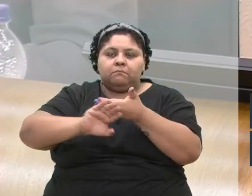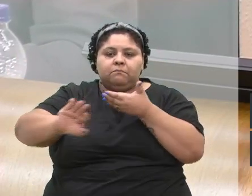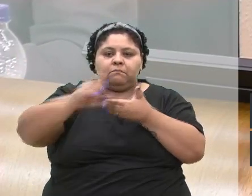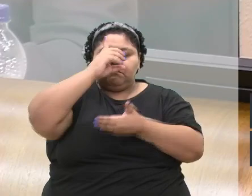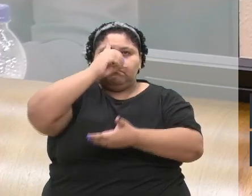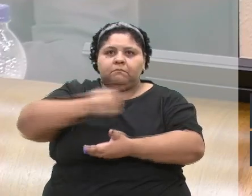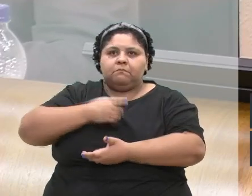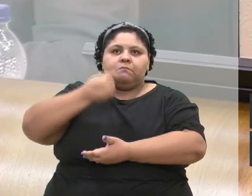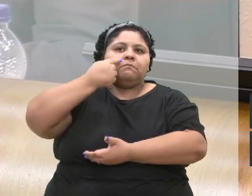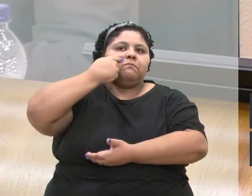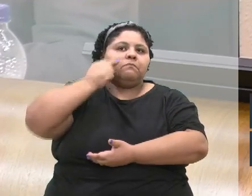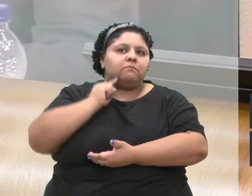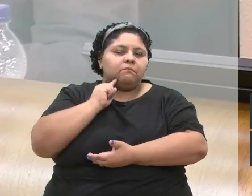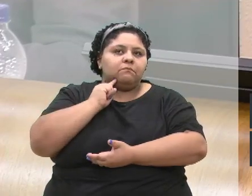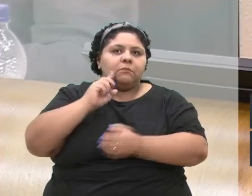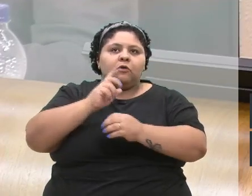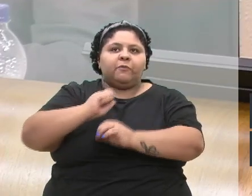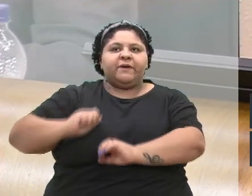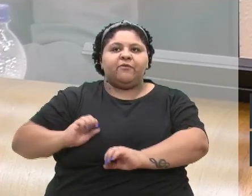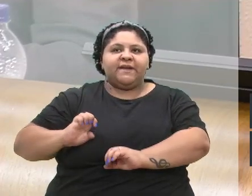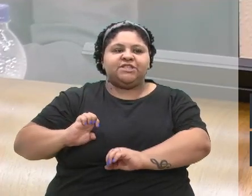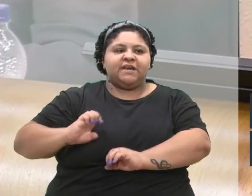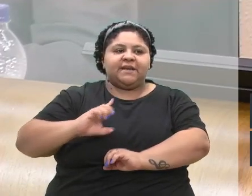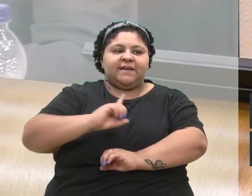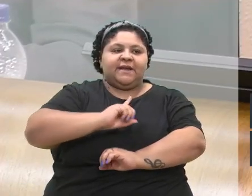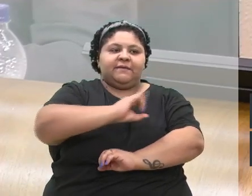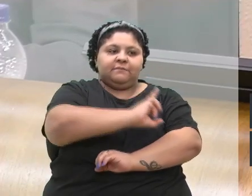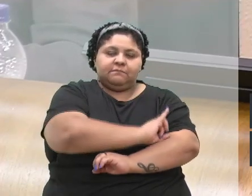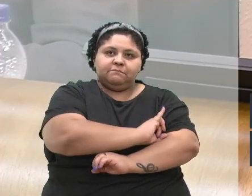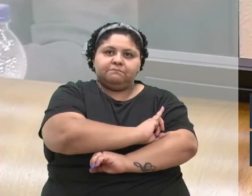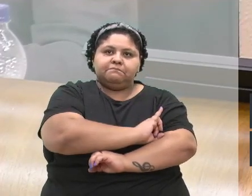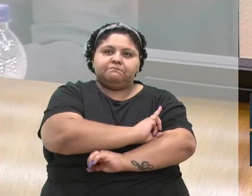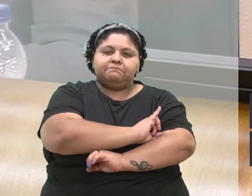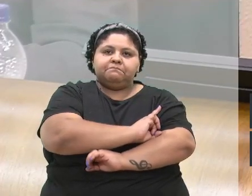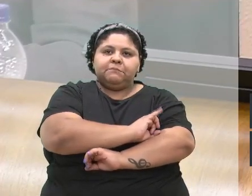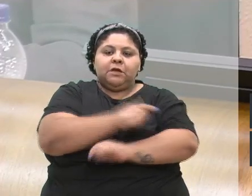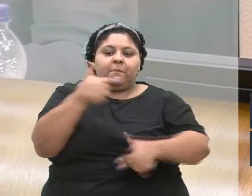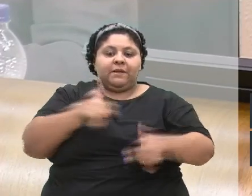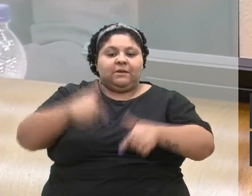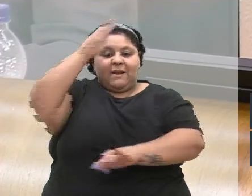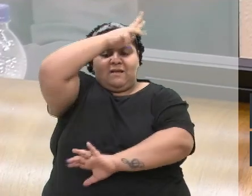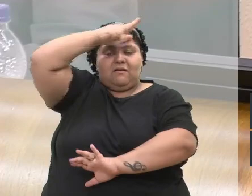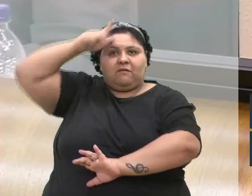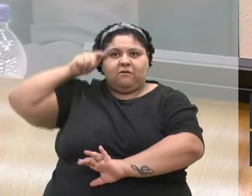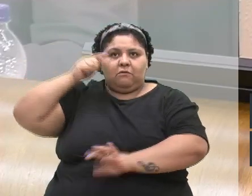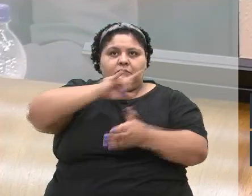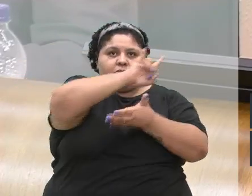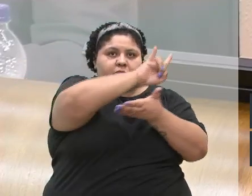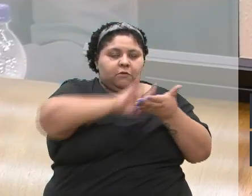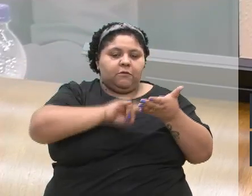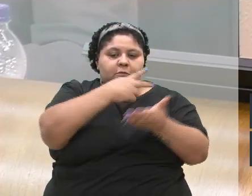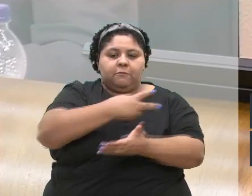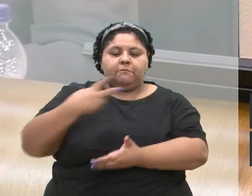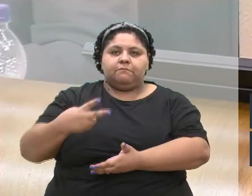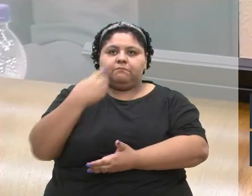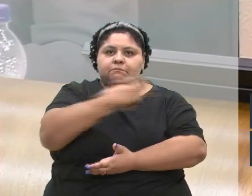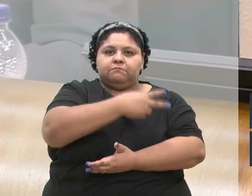vereador Edi Carlos segundo suplente do PSB para assumir cago na administração pública Municipal conforme requerimento